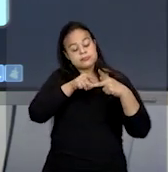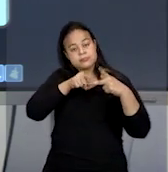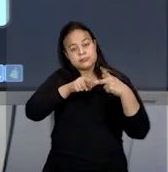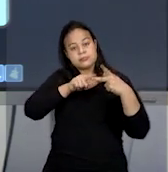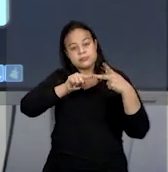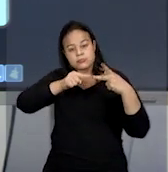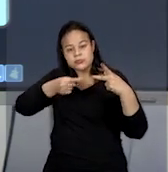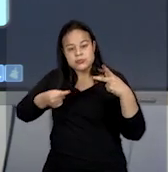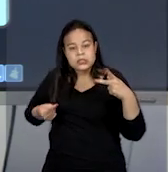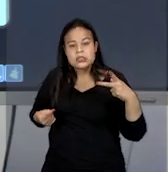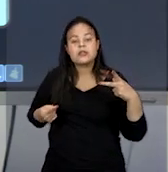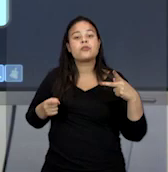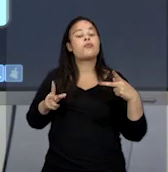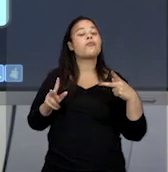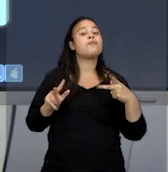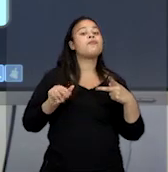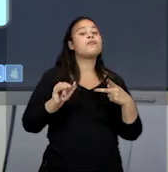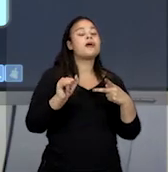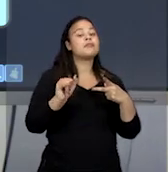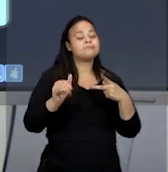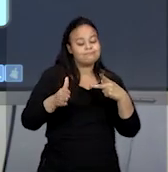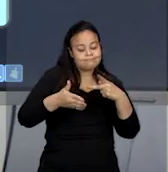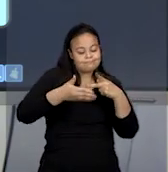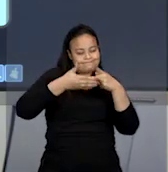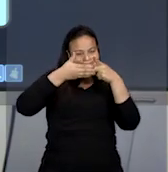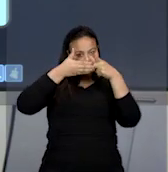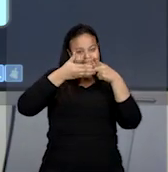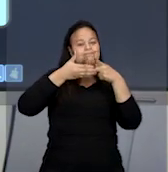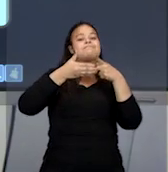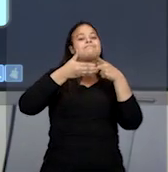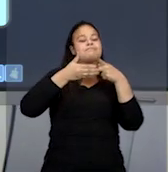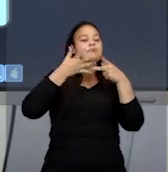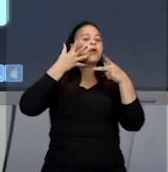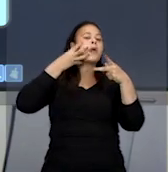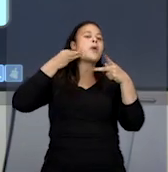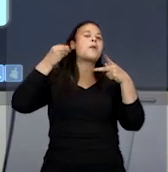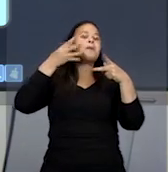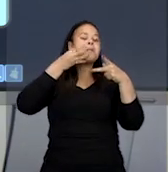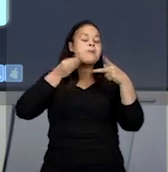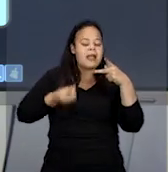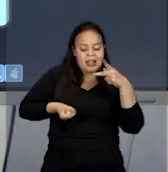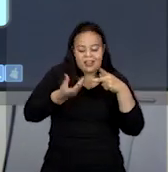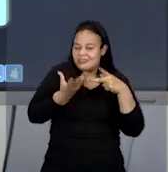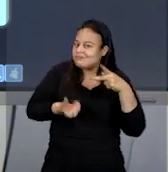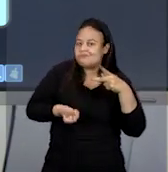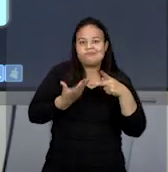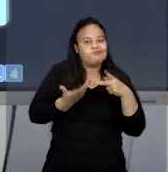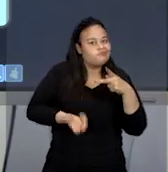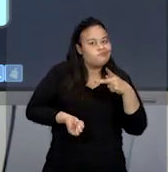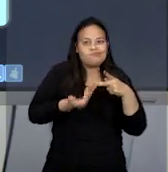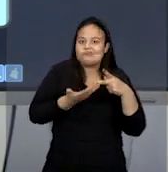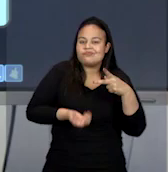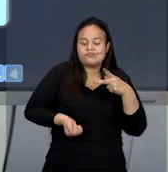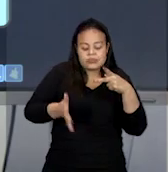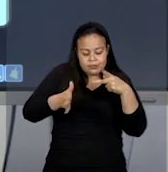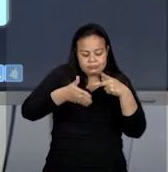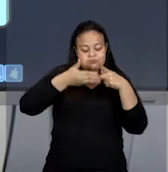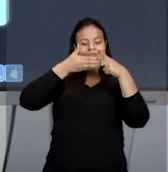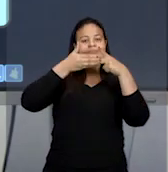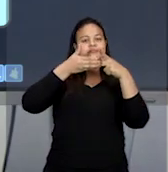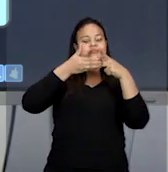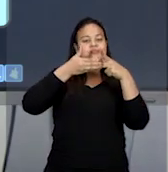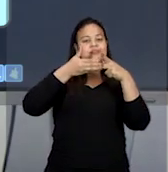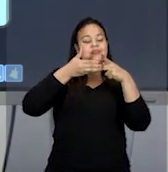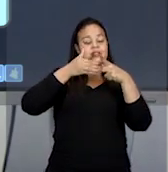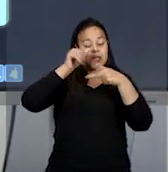Mzinho, ele vai inibir a ação aqui da pelagem, a manifestação da cor. Vai o quê? Formar,